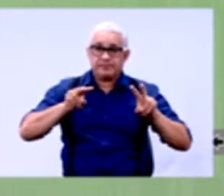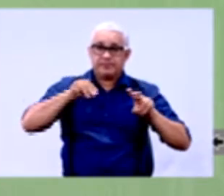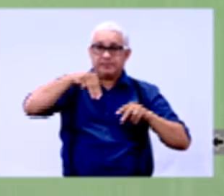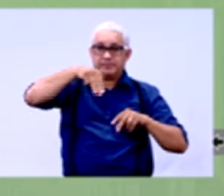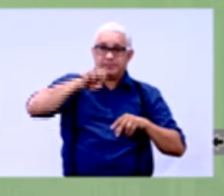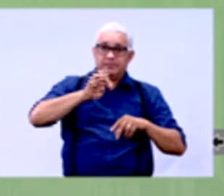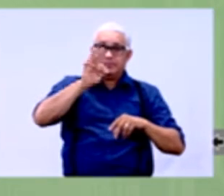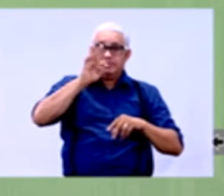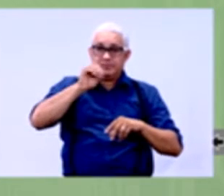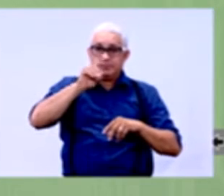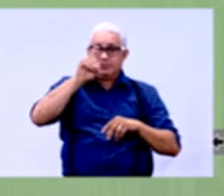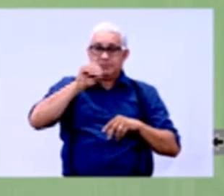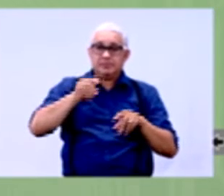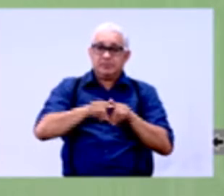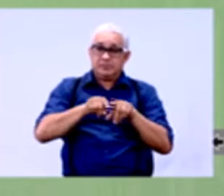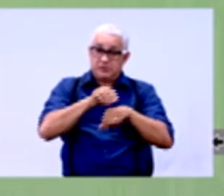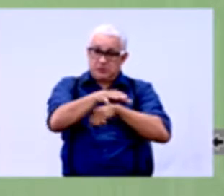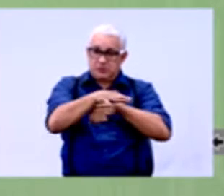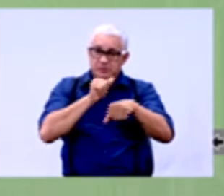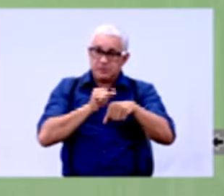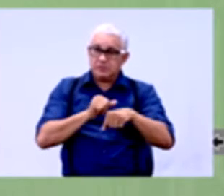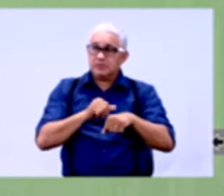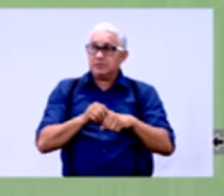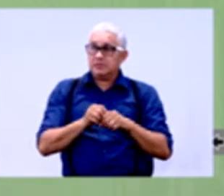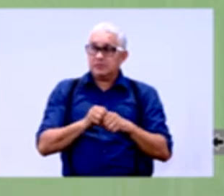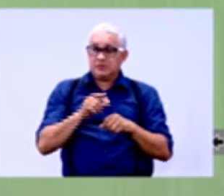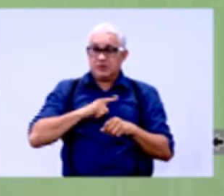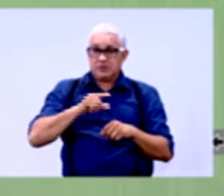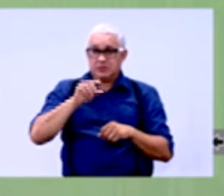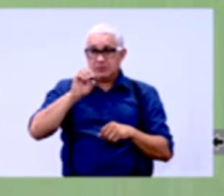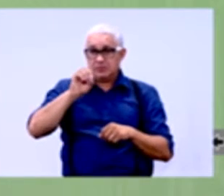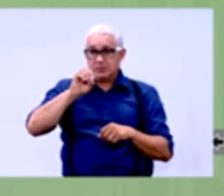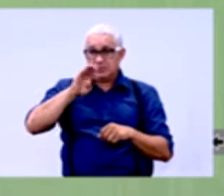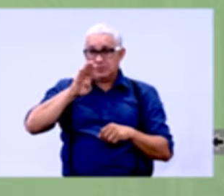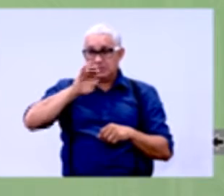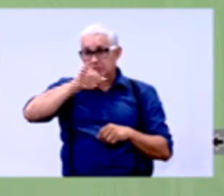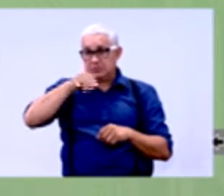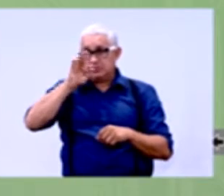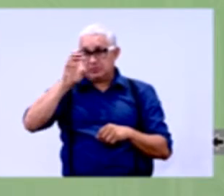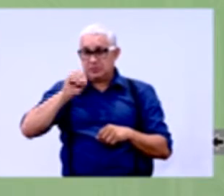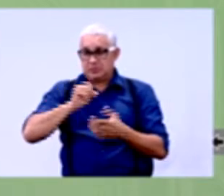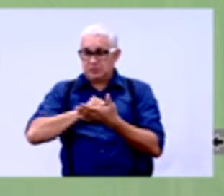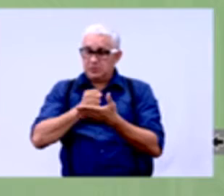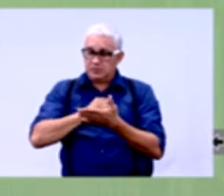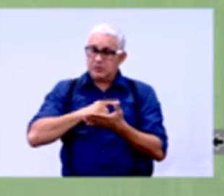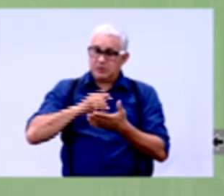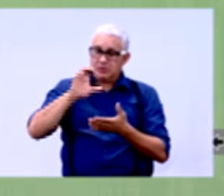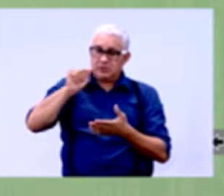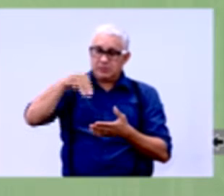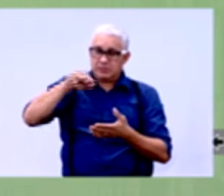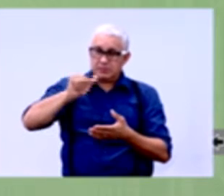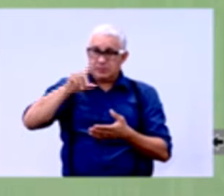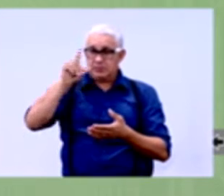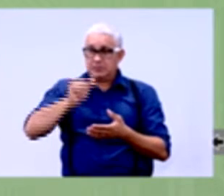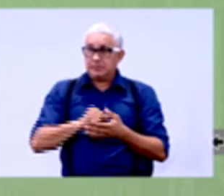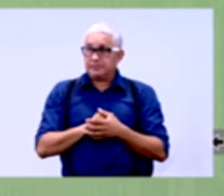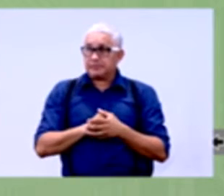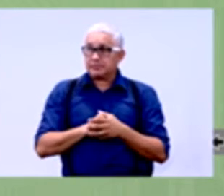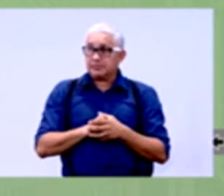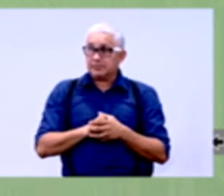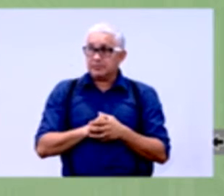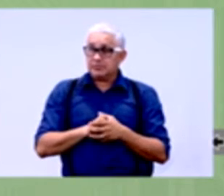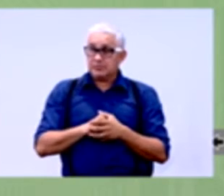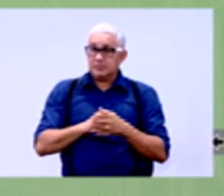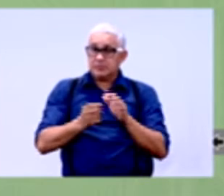método e chamá-lo. Então nós conseguimos ter aqui o objeto controle que está na camada, de novo aqui para reforçar, na camada